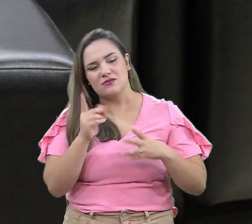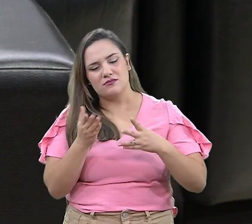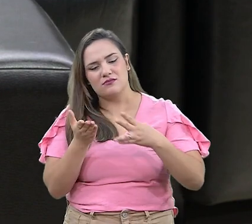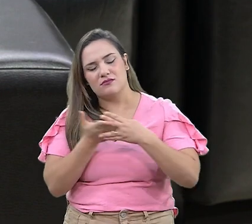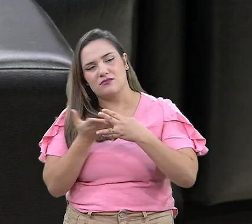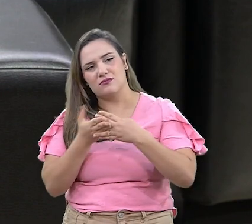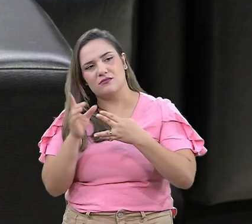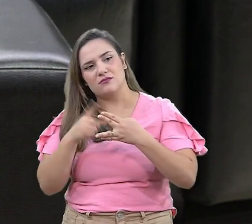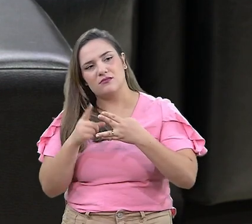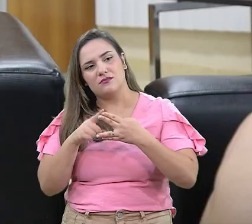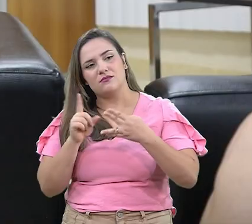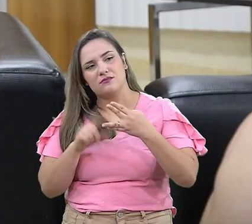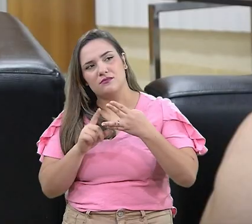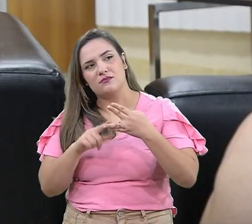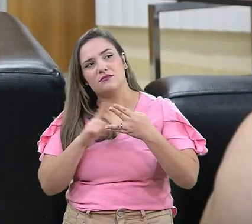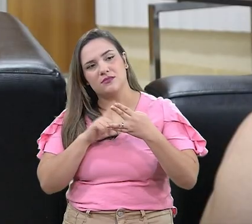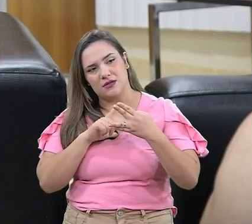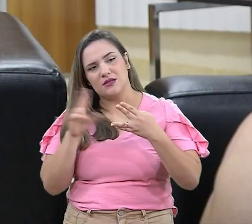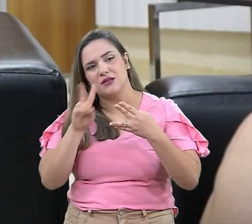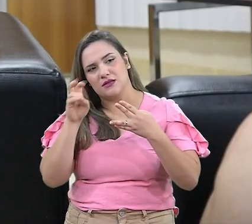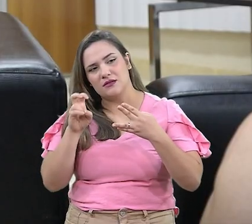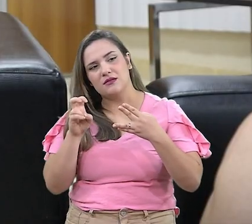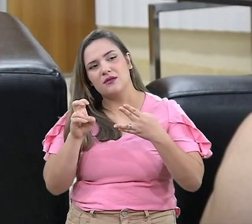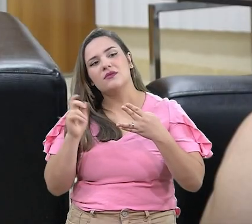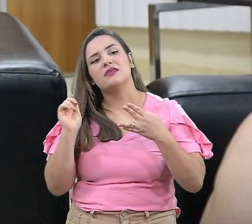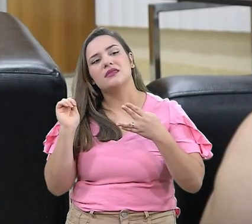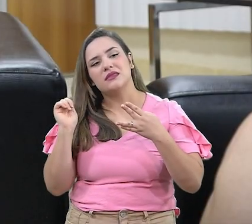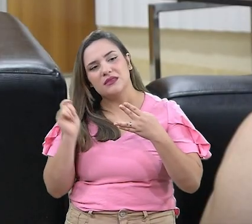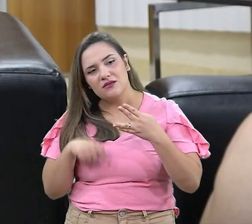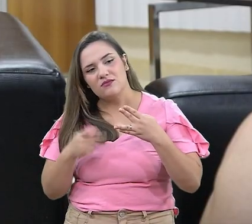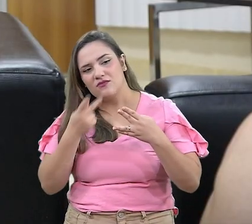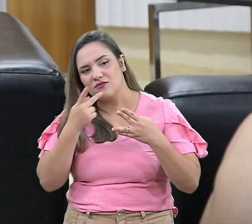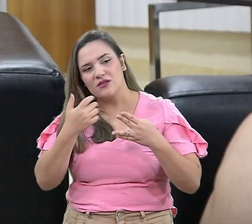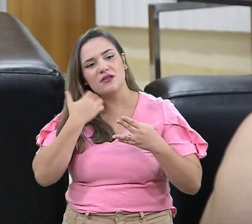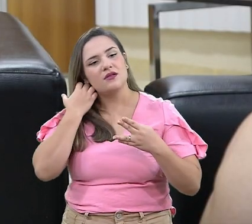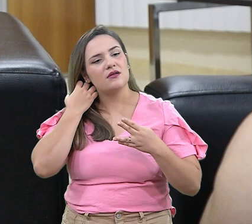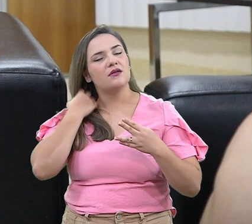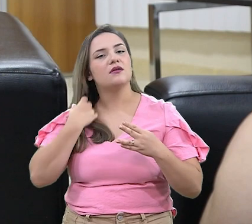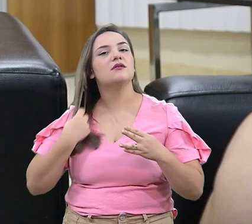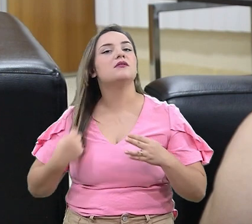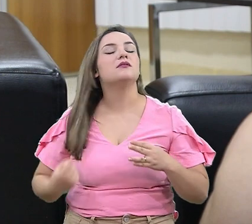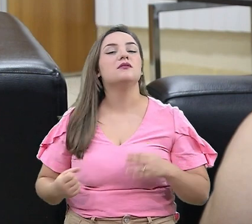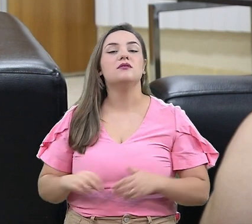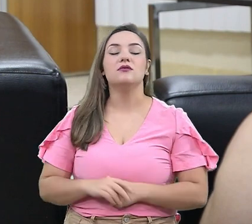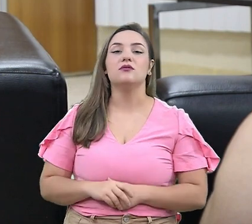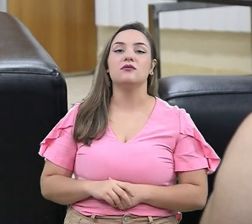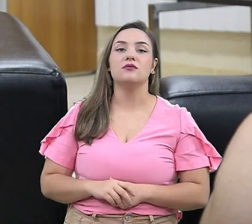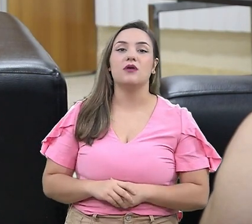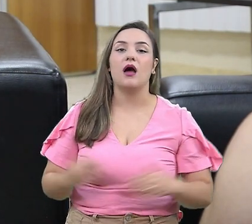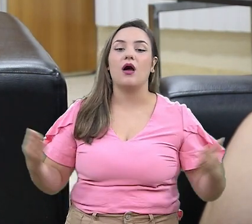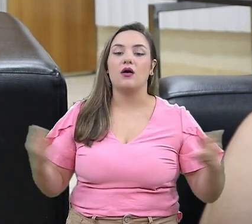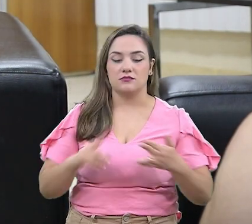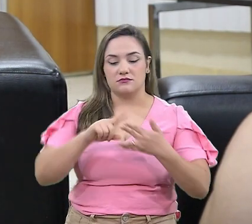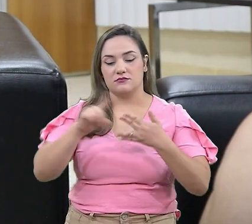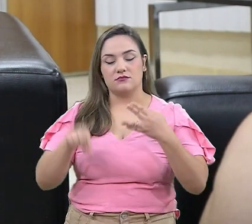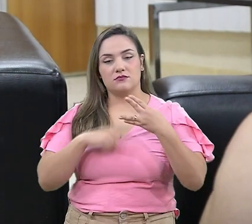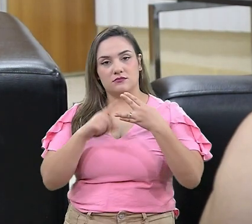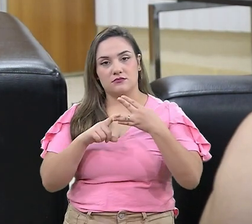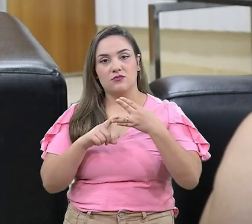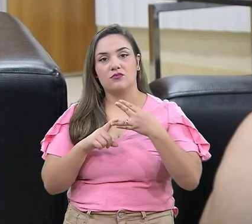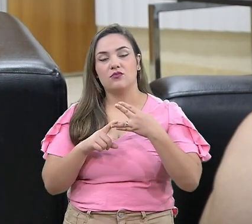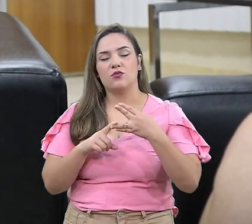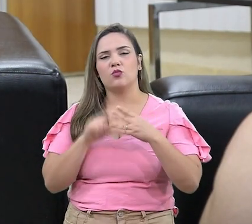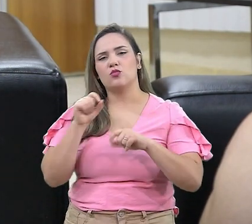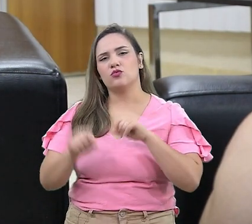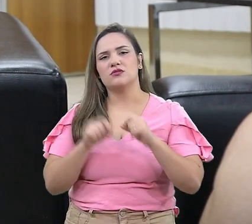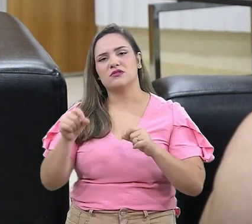bloco, mas ainda temos tempo aqui, vamos retomar esses conceitos, essas conceituações aqui nesse segundo bloco, início